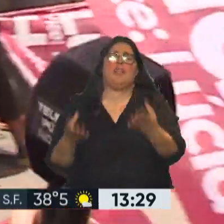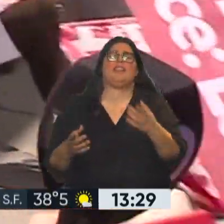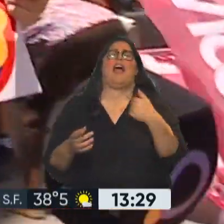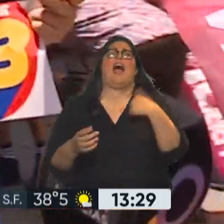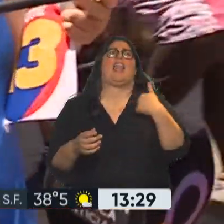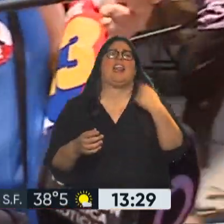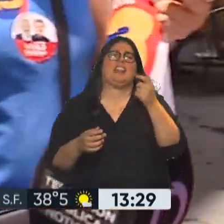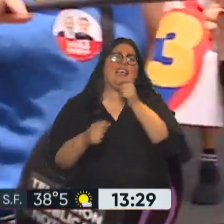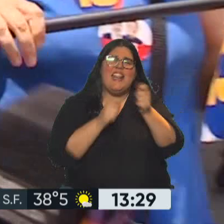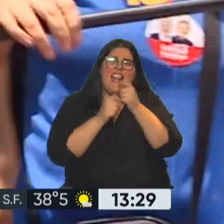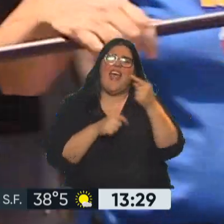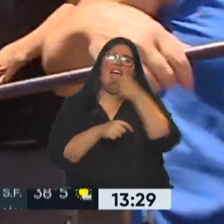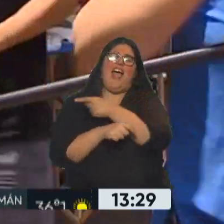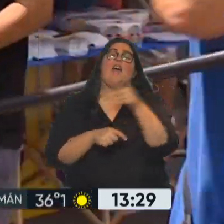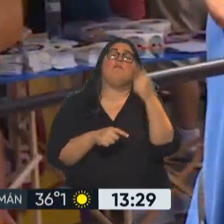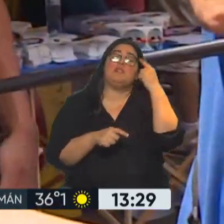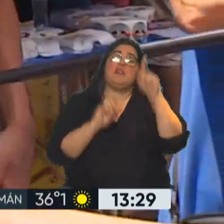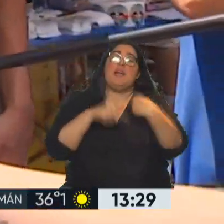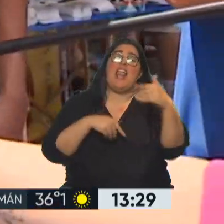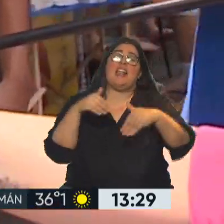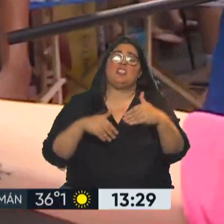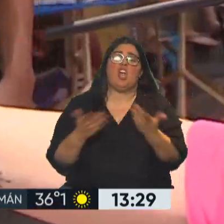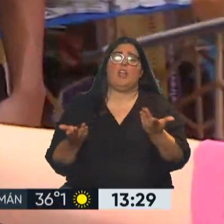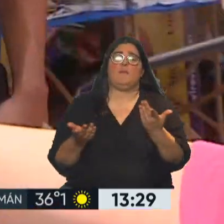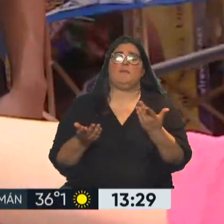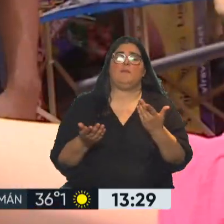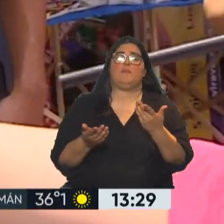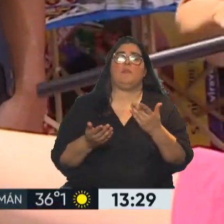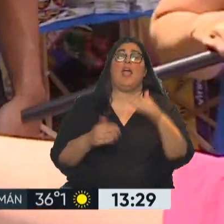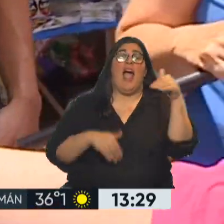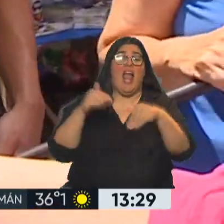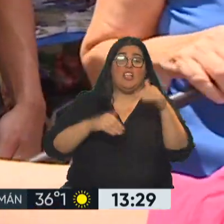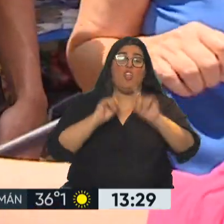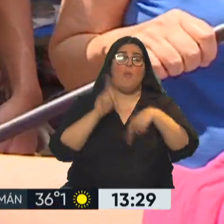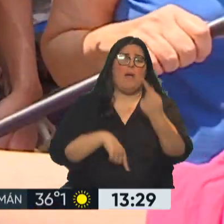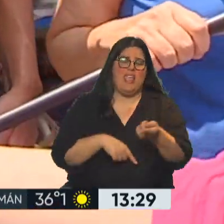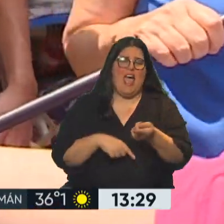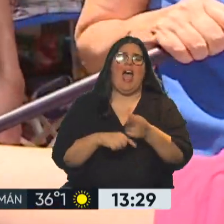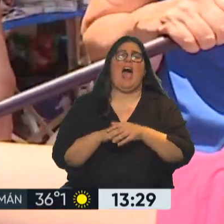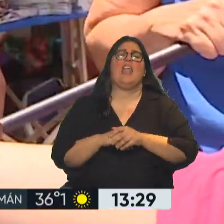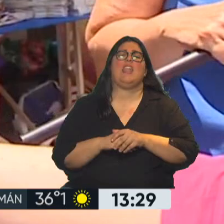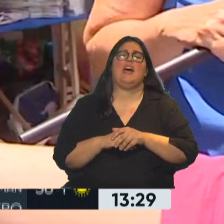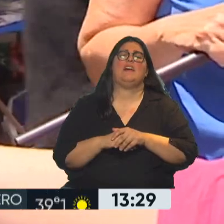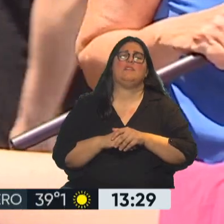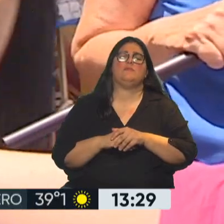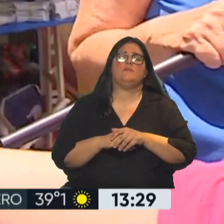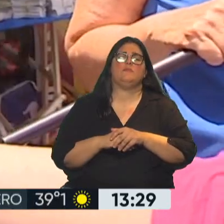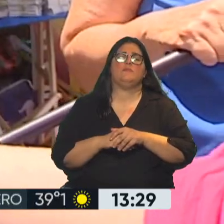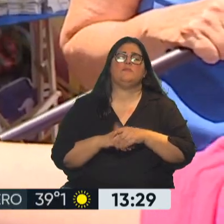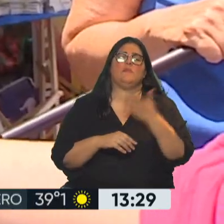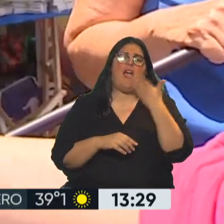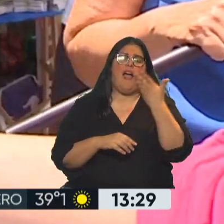ve la elección de mañana? ¿Ansiosa? A eleição de amanhã é uma luta entre a barbárie e a